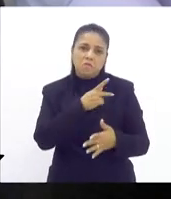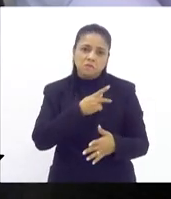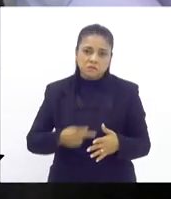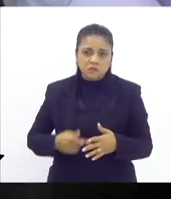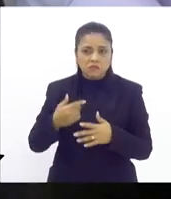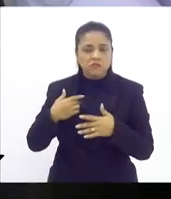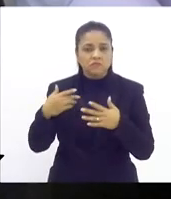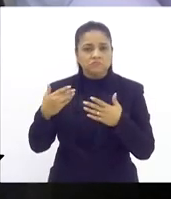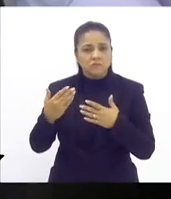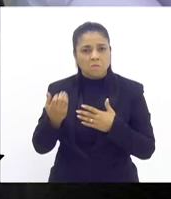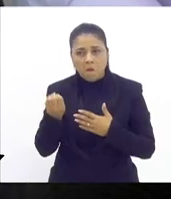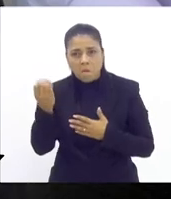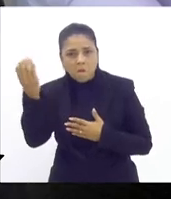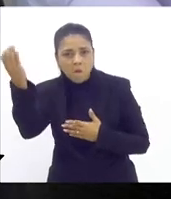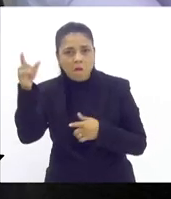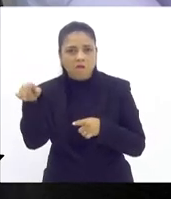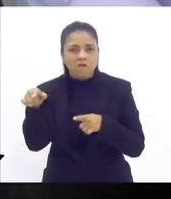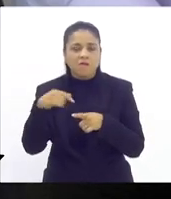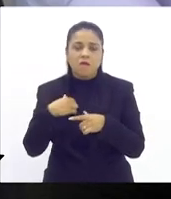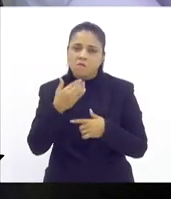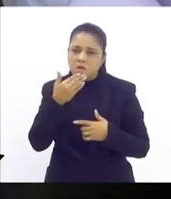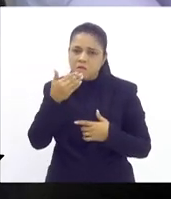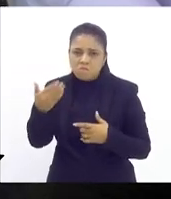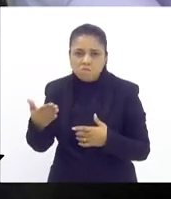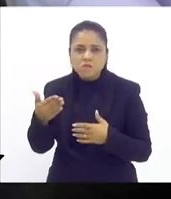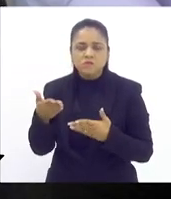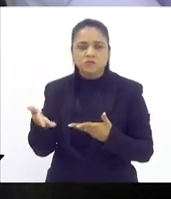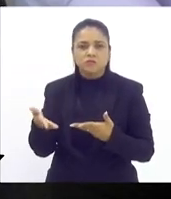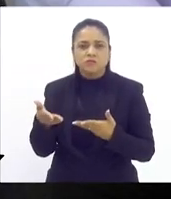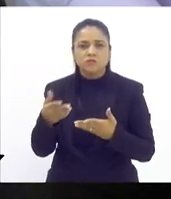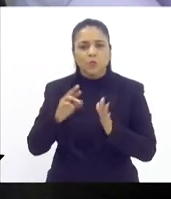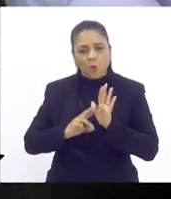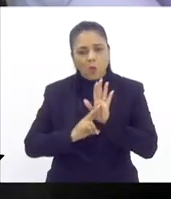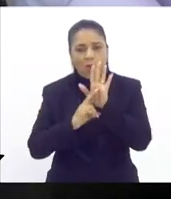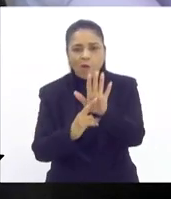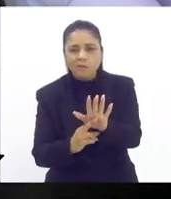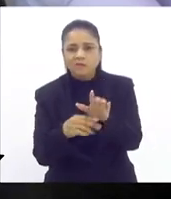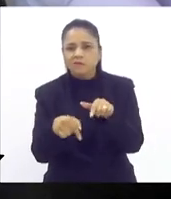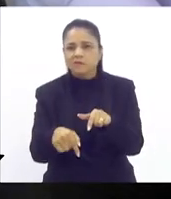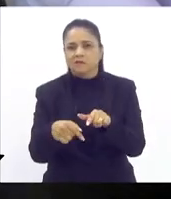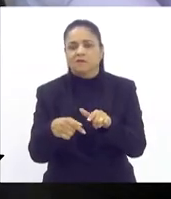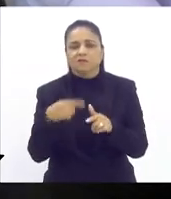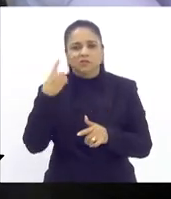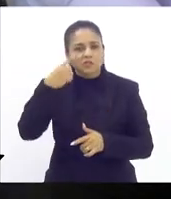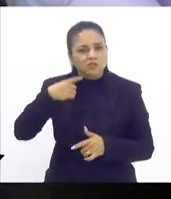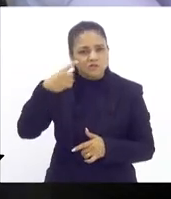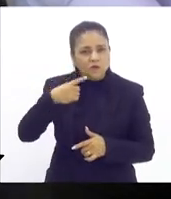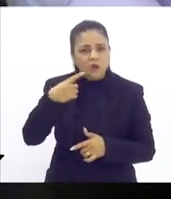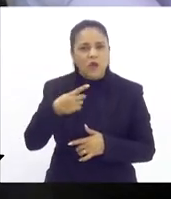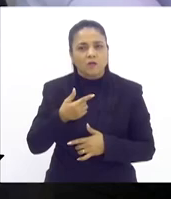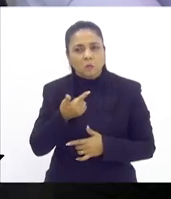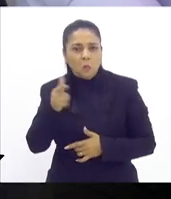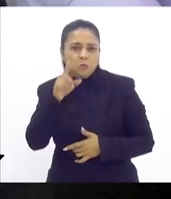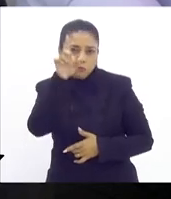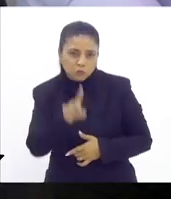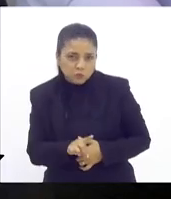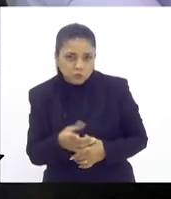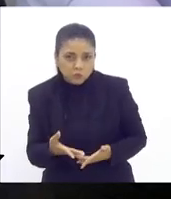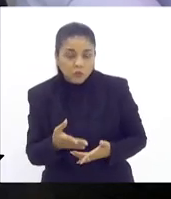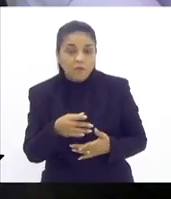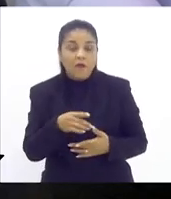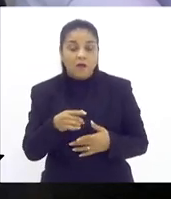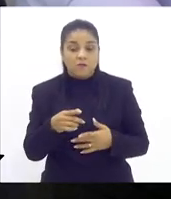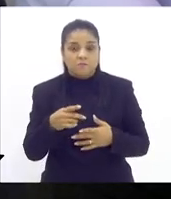sugerido ou solicitado que a gente aceitasse um representante os próprios advogados outros diretores mas fica